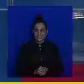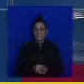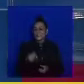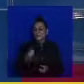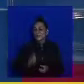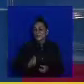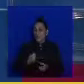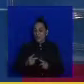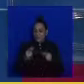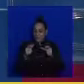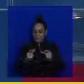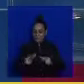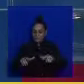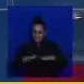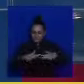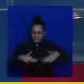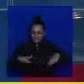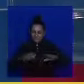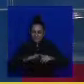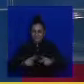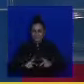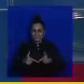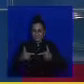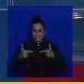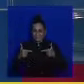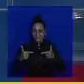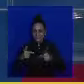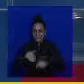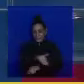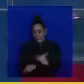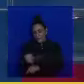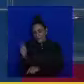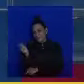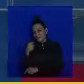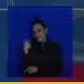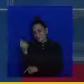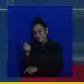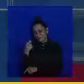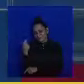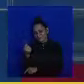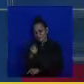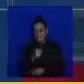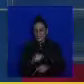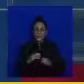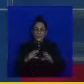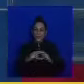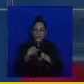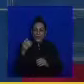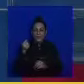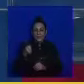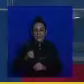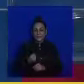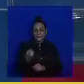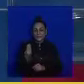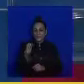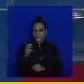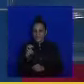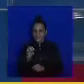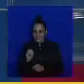Estamos ao vivo aqui do Espaço da Sorte, na Avenida Paulista. Bola branca número